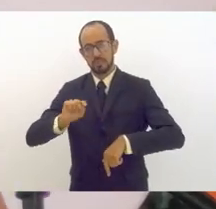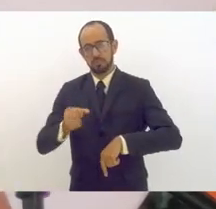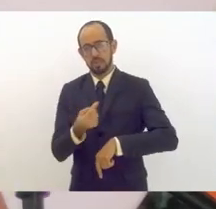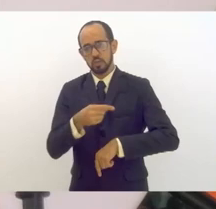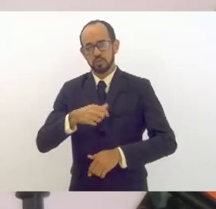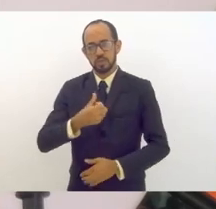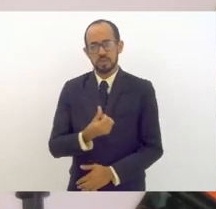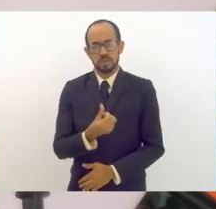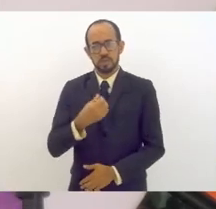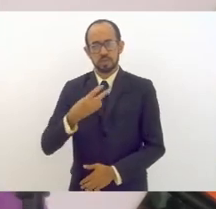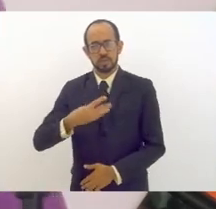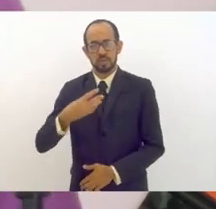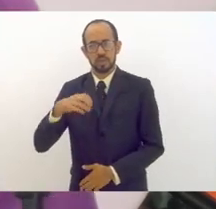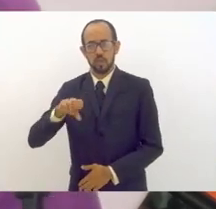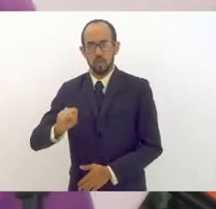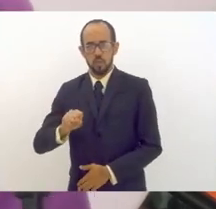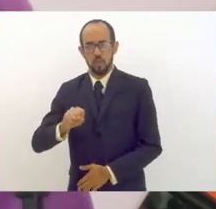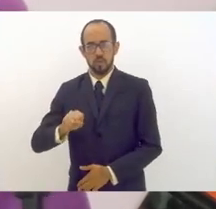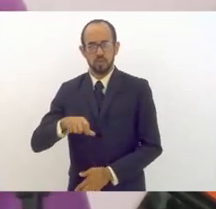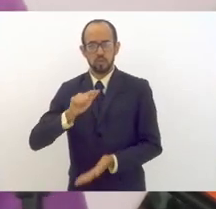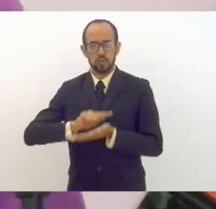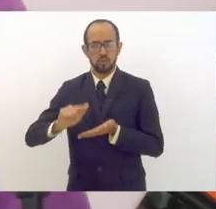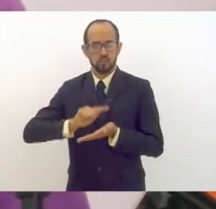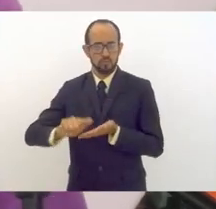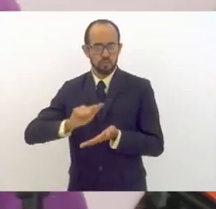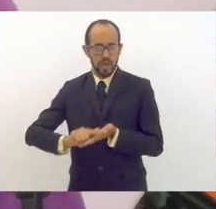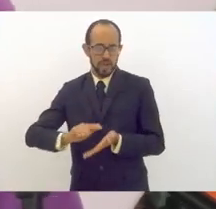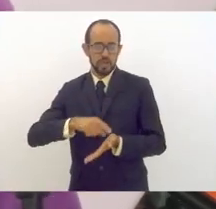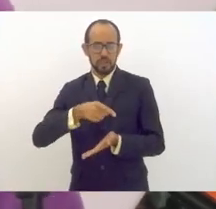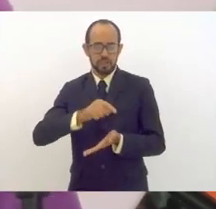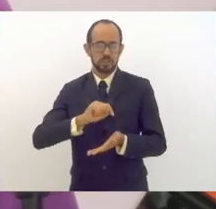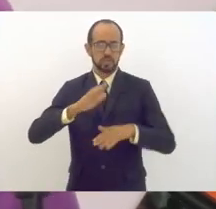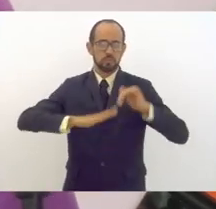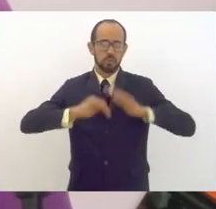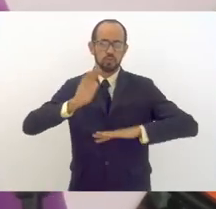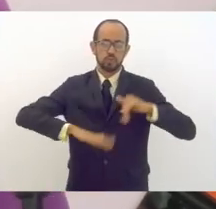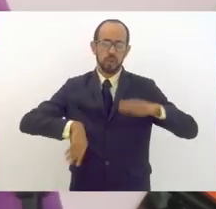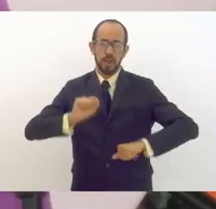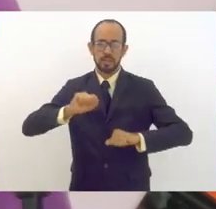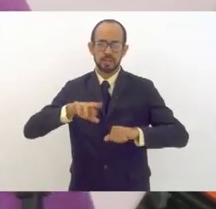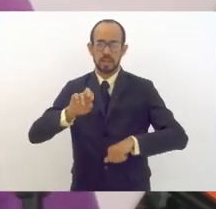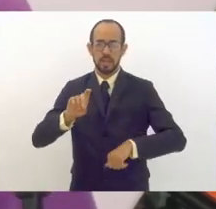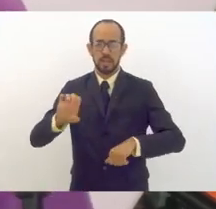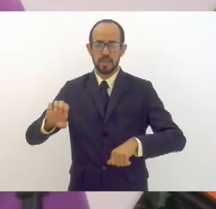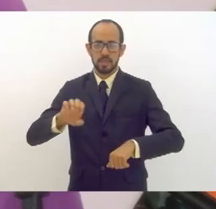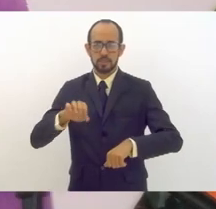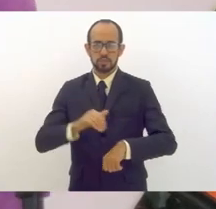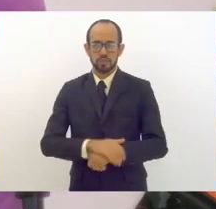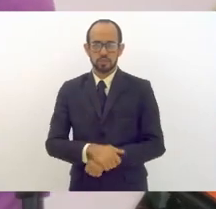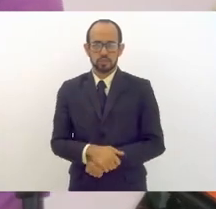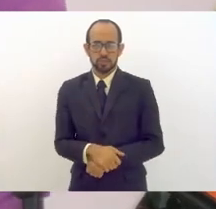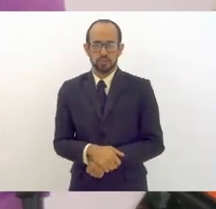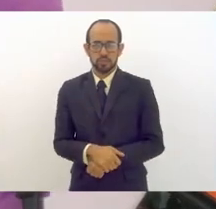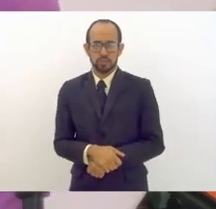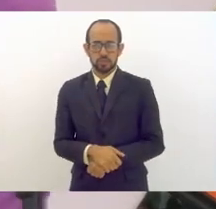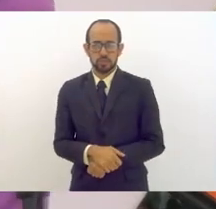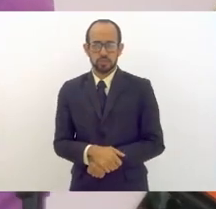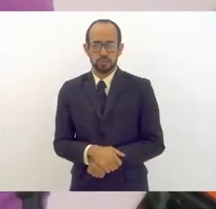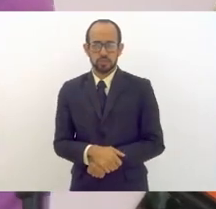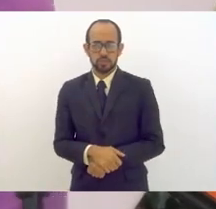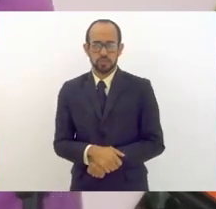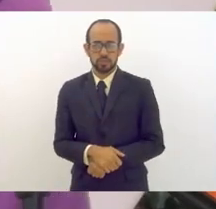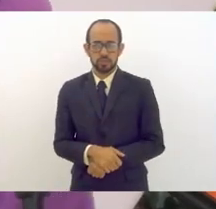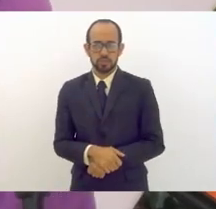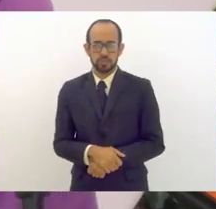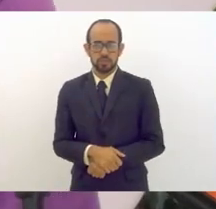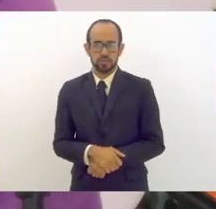13.638 vacâncias de profissionais de educação na rede estadual do Rio de Janeiro. Nós não temos informe, na última audiência tivemos